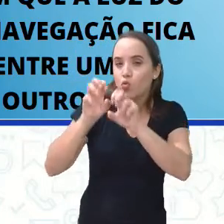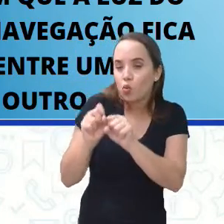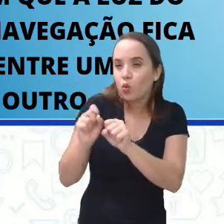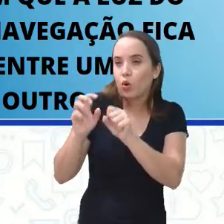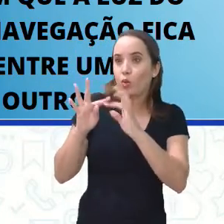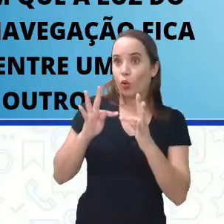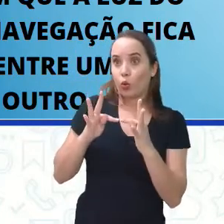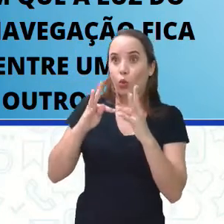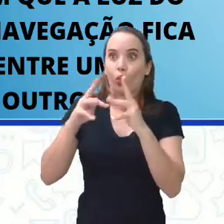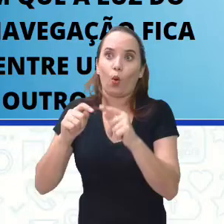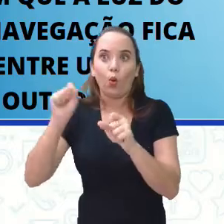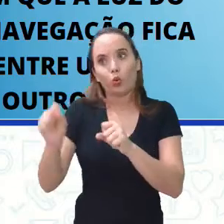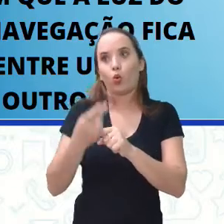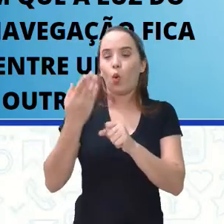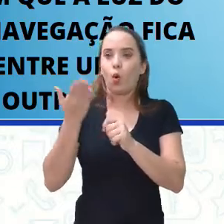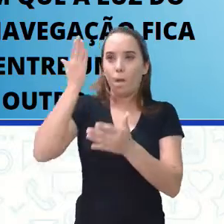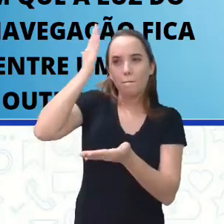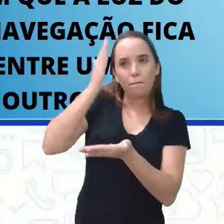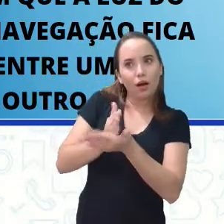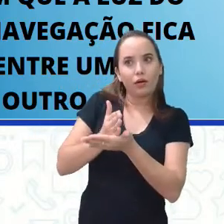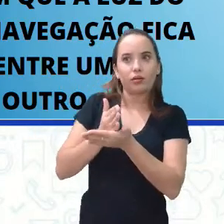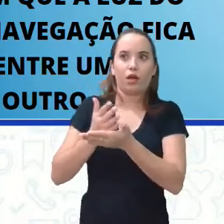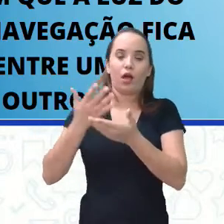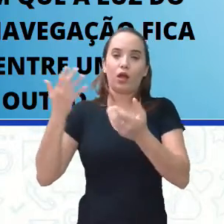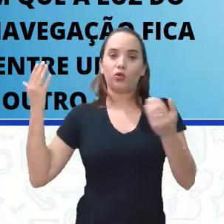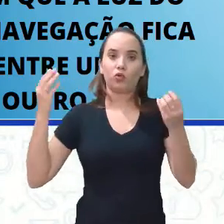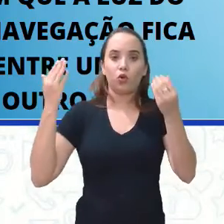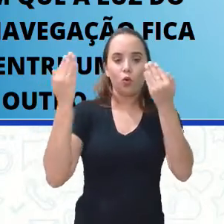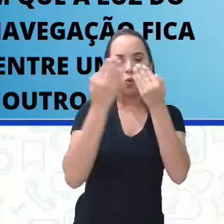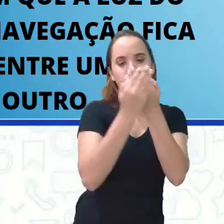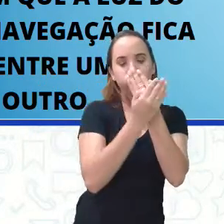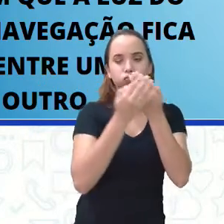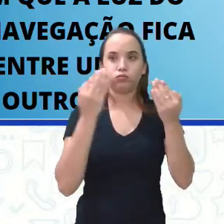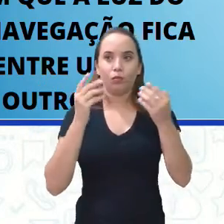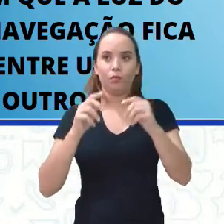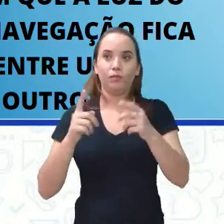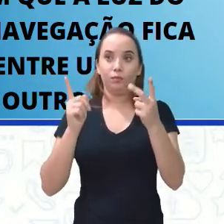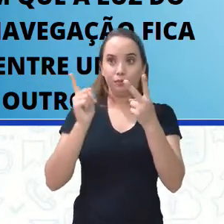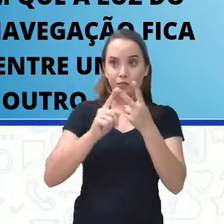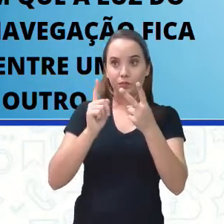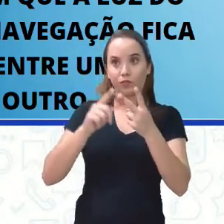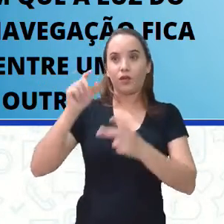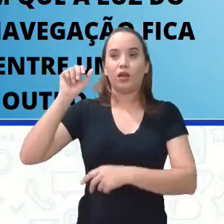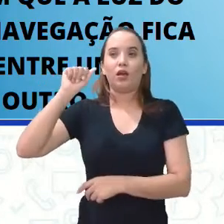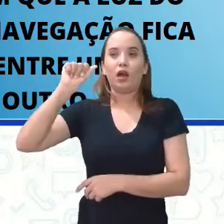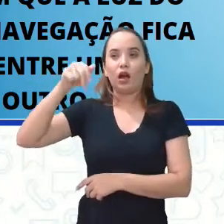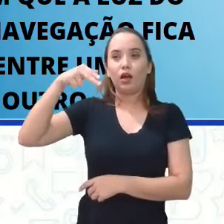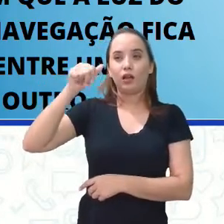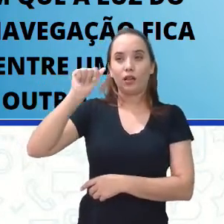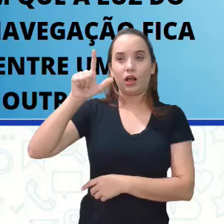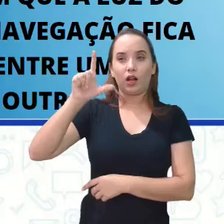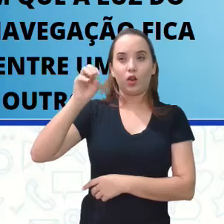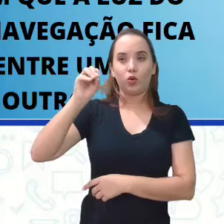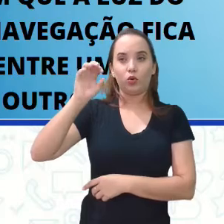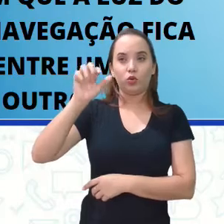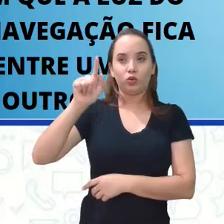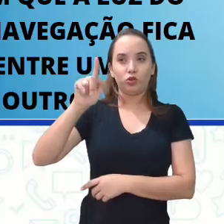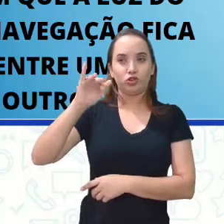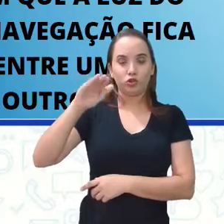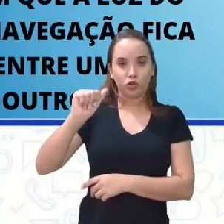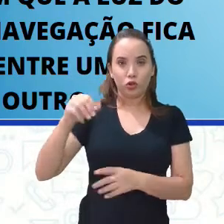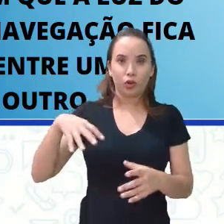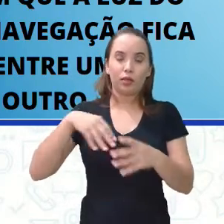por analogia a questão aí marinha, é o período em que a luz do farol de navegação fica